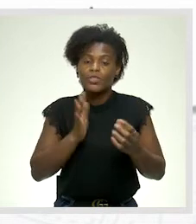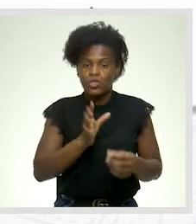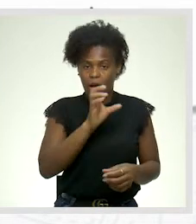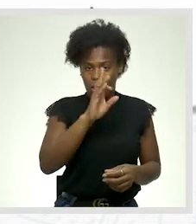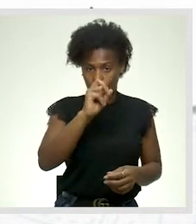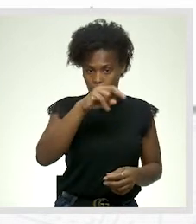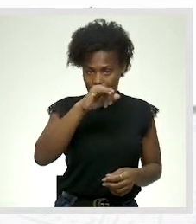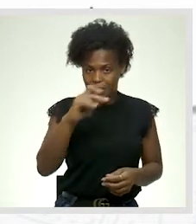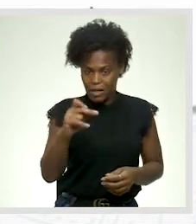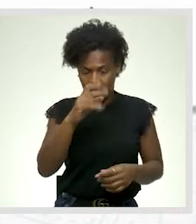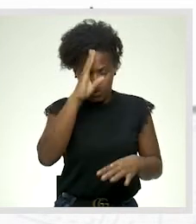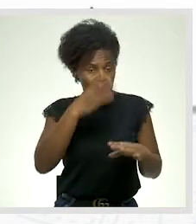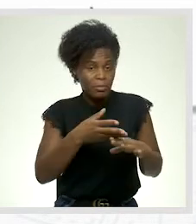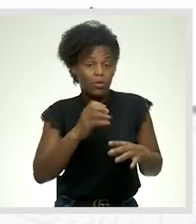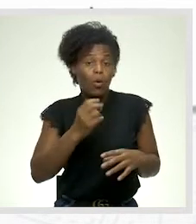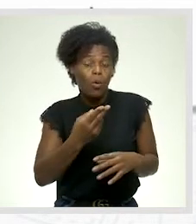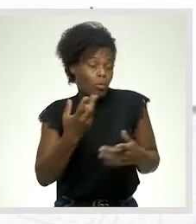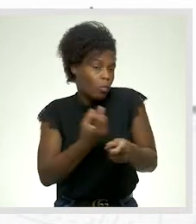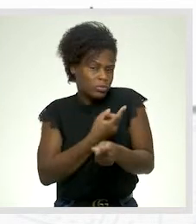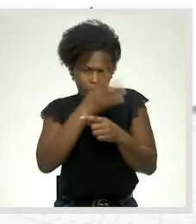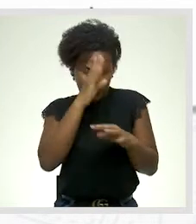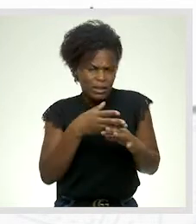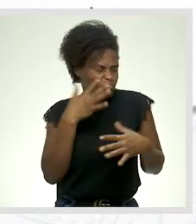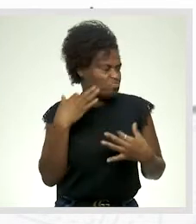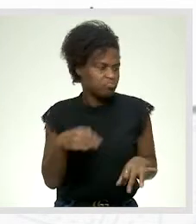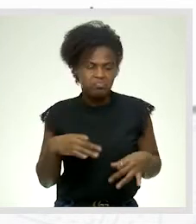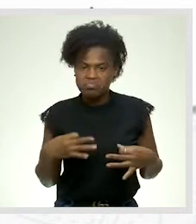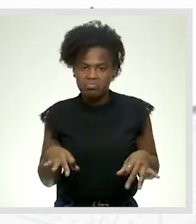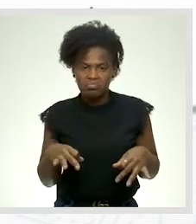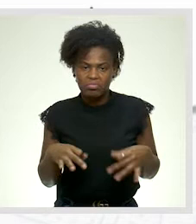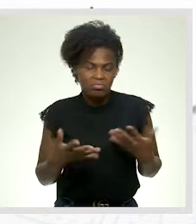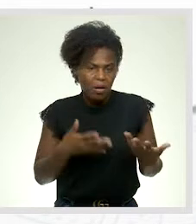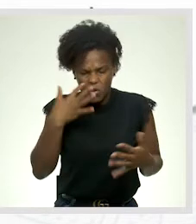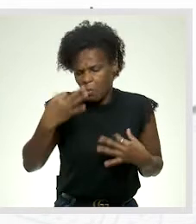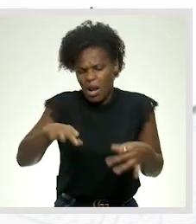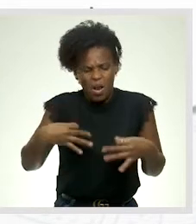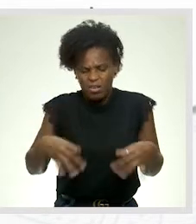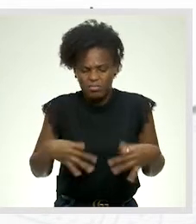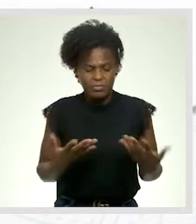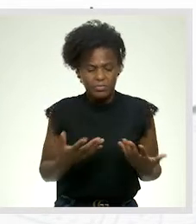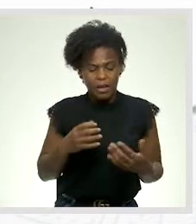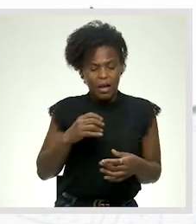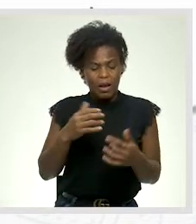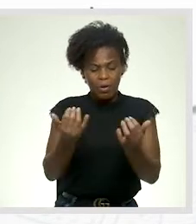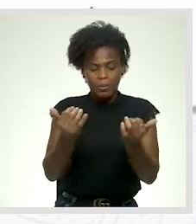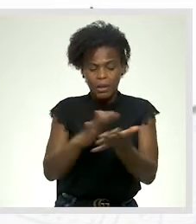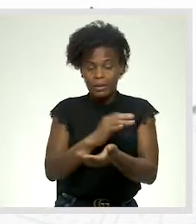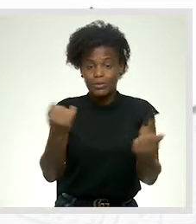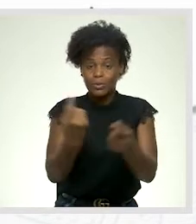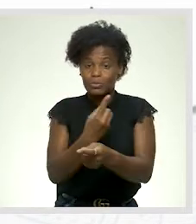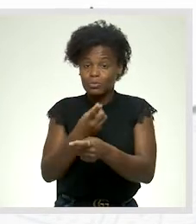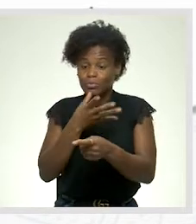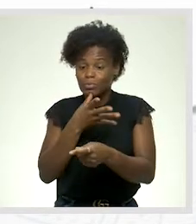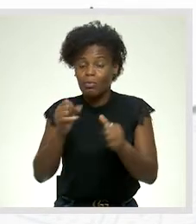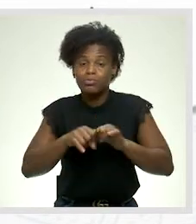crónica é um acontecimento ou um facto banal e corriqueiro. A notícia diz apenas o essencial.